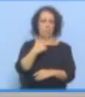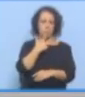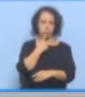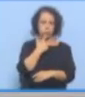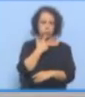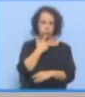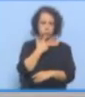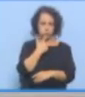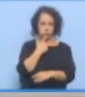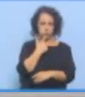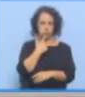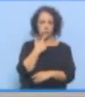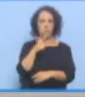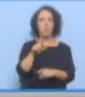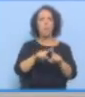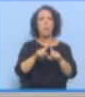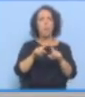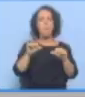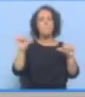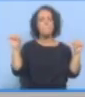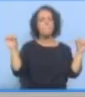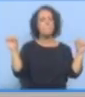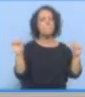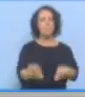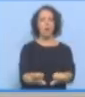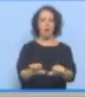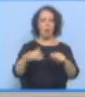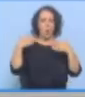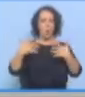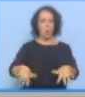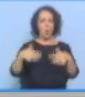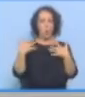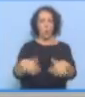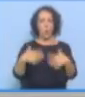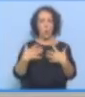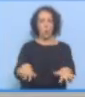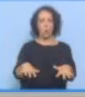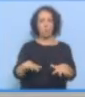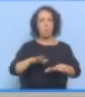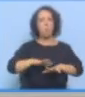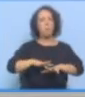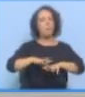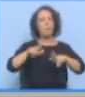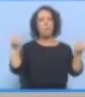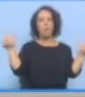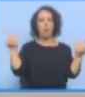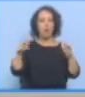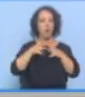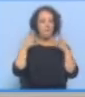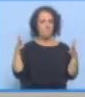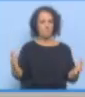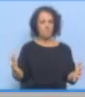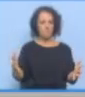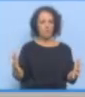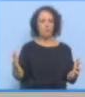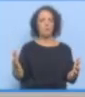marcada pelo mal profundo, por um mal profundo que tinha uma particularidade